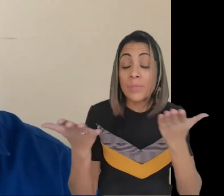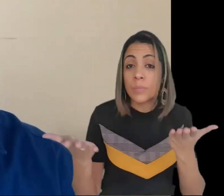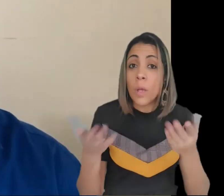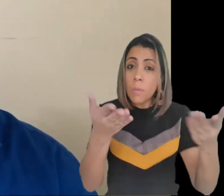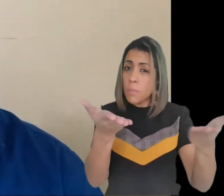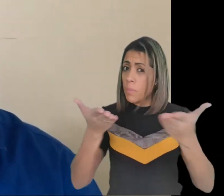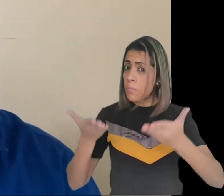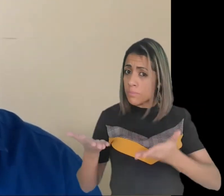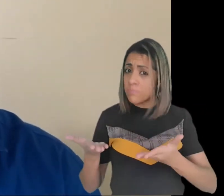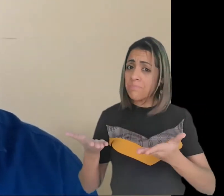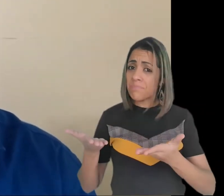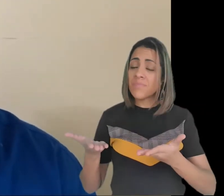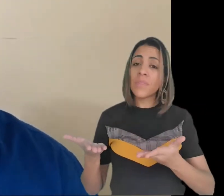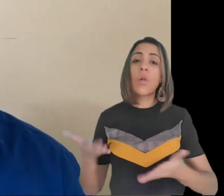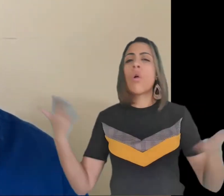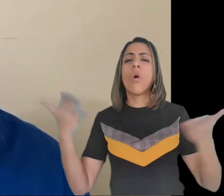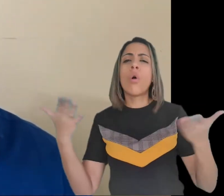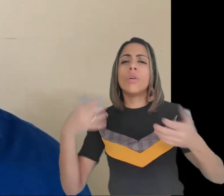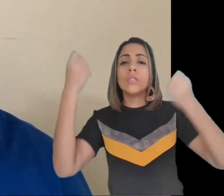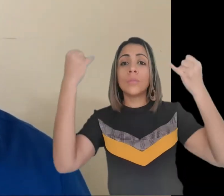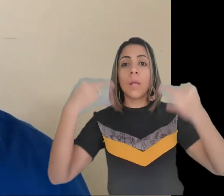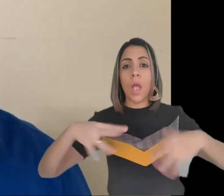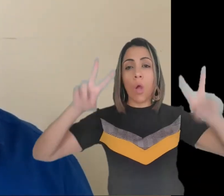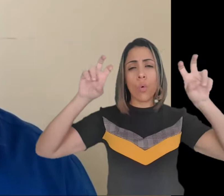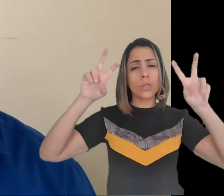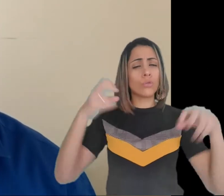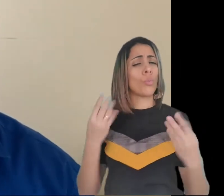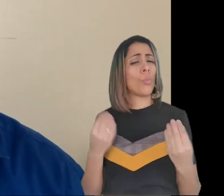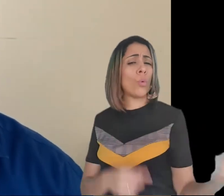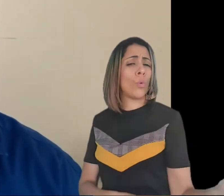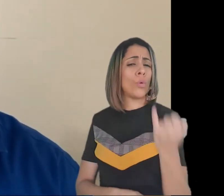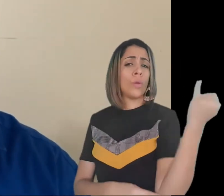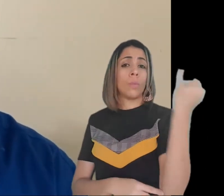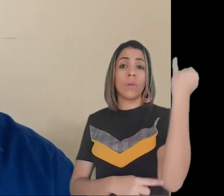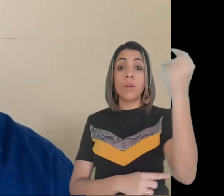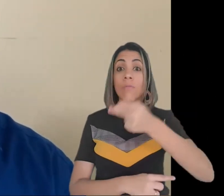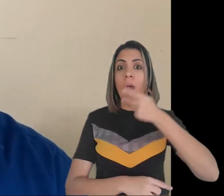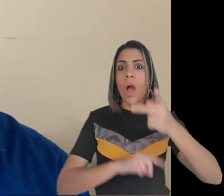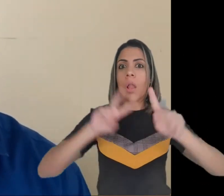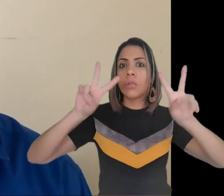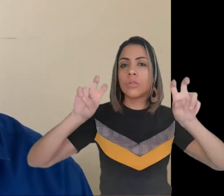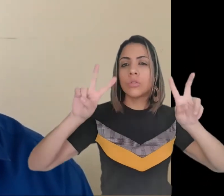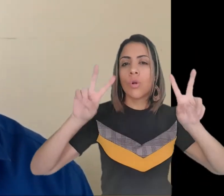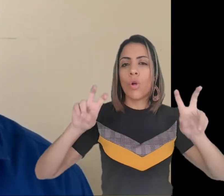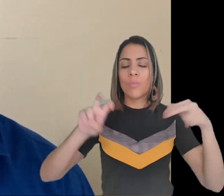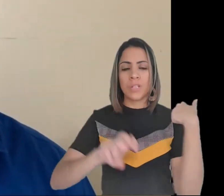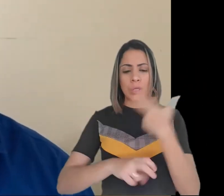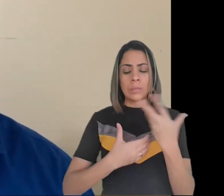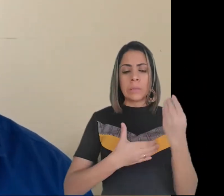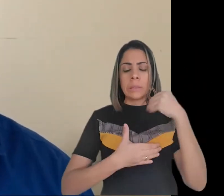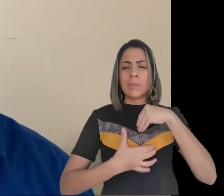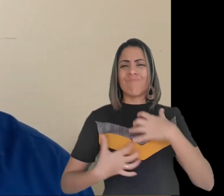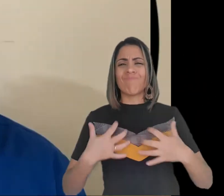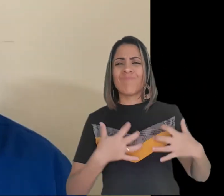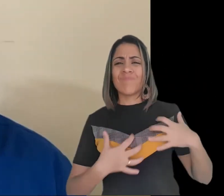Olá pessoal, sejam muito bem-vindos. Trataremos aqui de um assunto muito importante que diz respeito à saúde emocional em